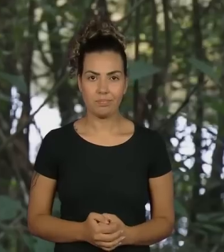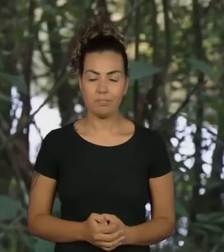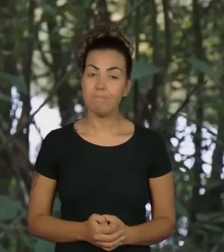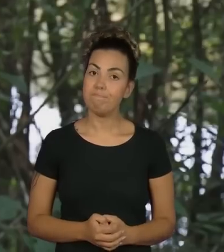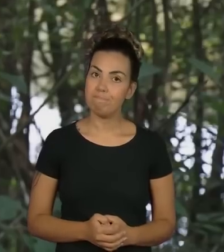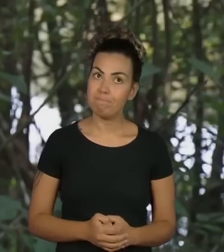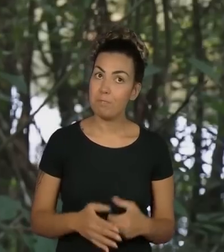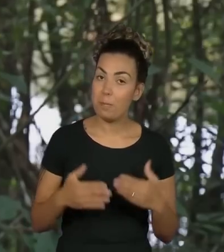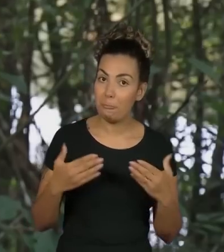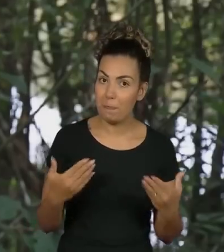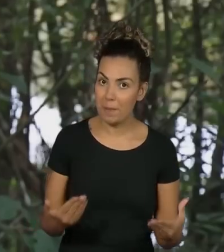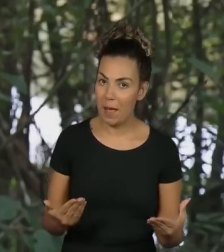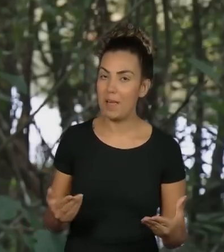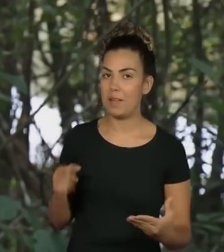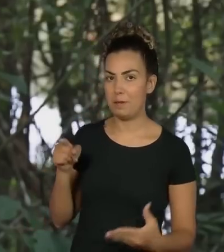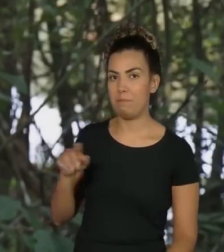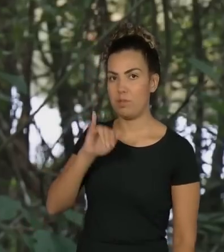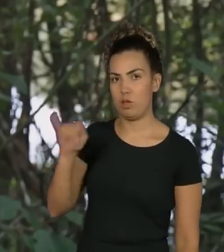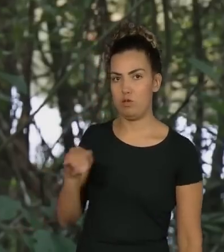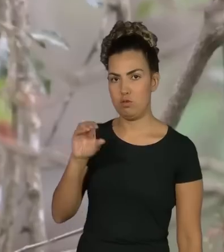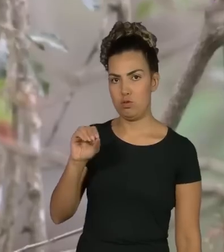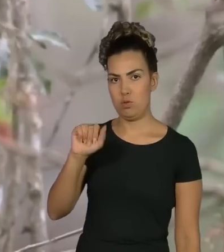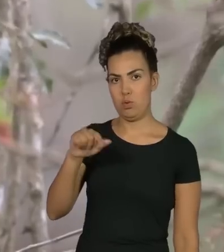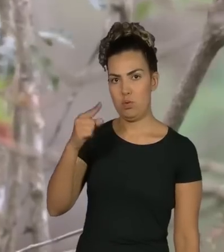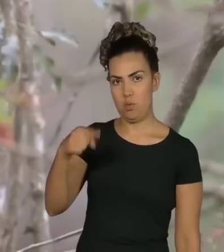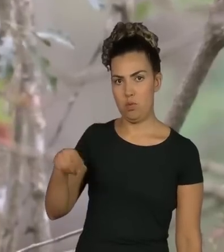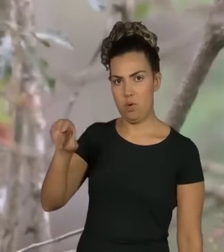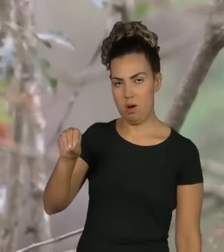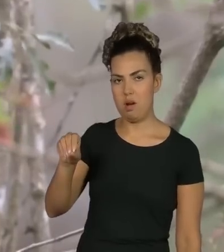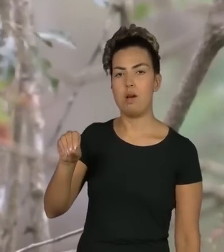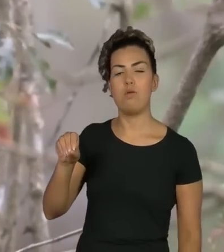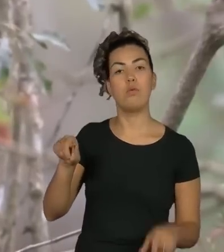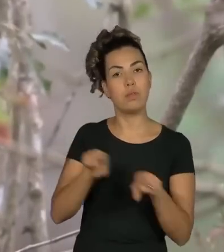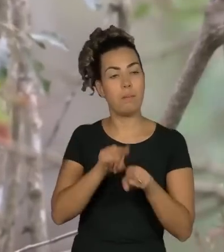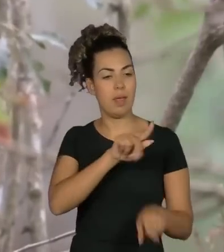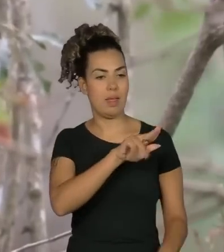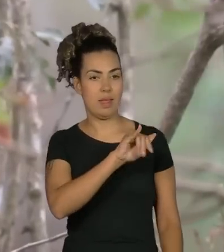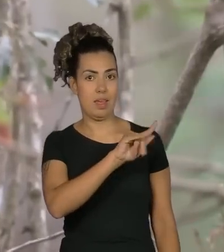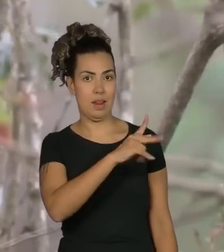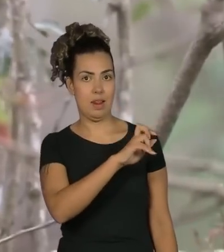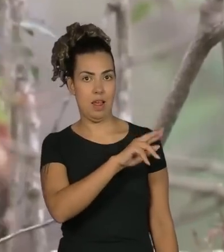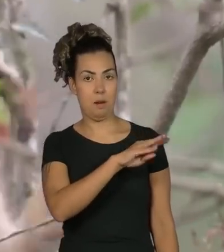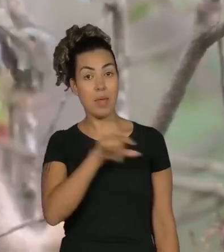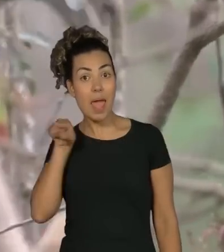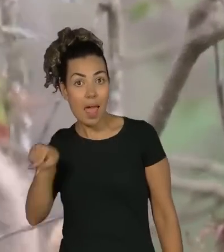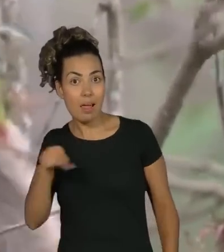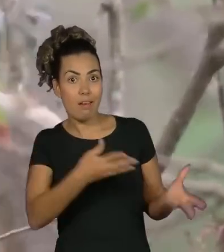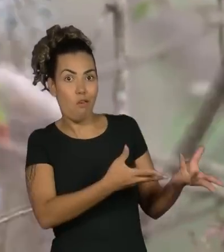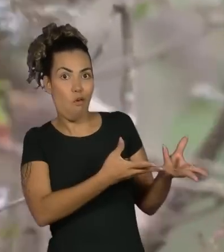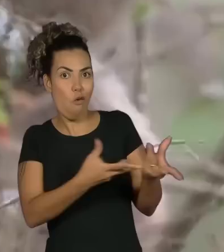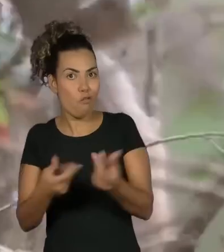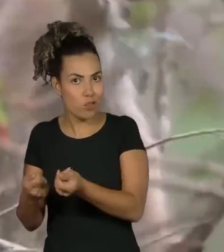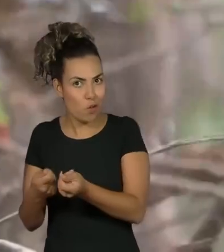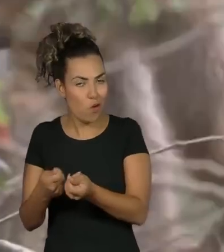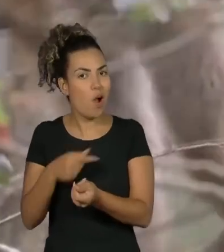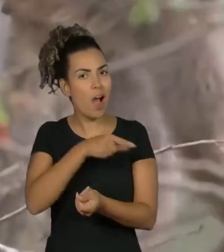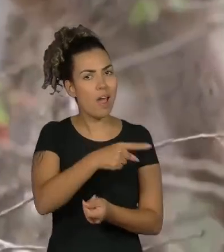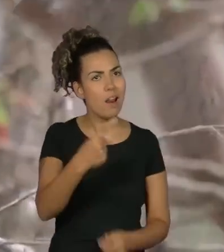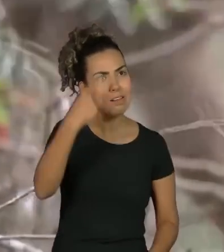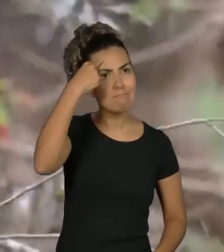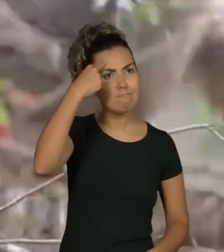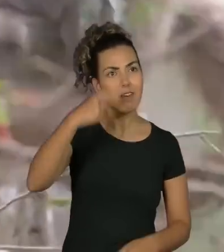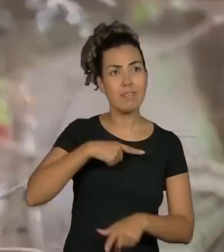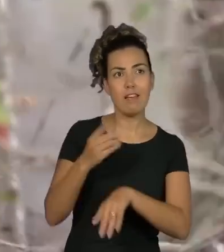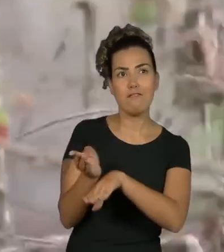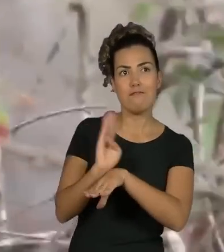A convite do fotógrafo João Marcos Rosa, Guilherme Haruo fez a fotografia para A Vida de Elliot, este filme